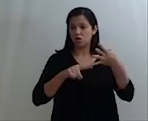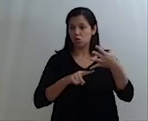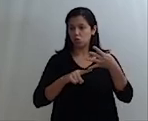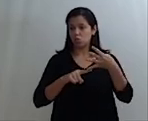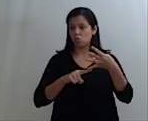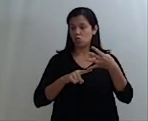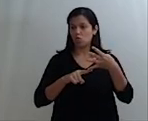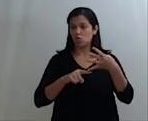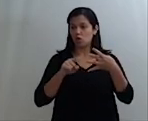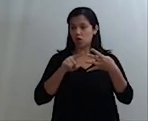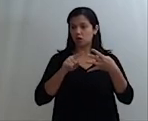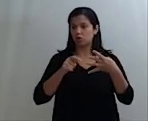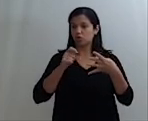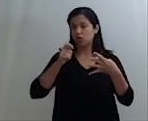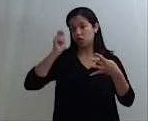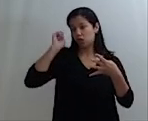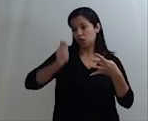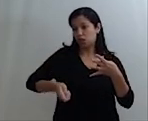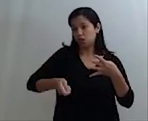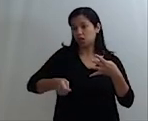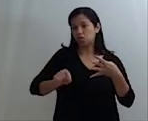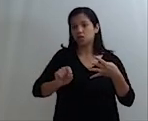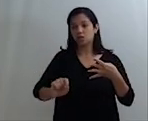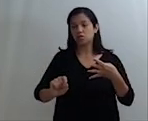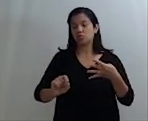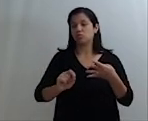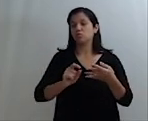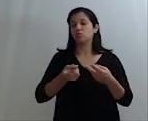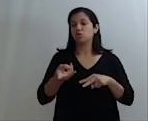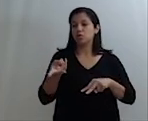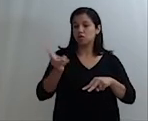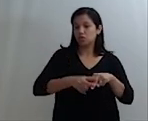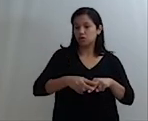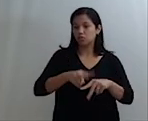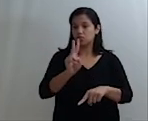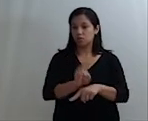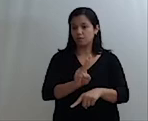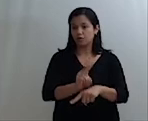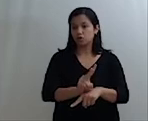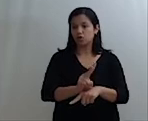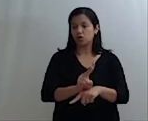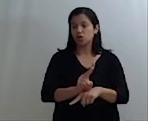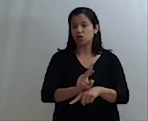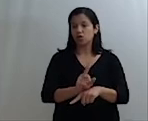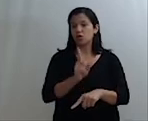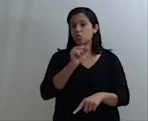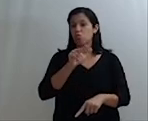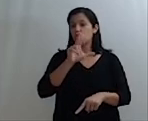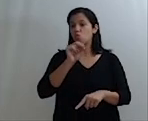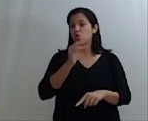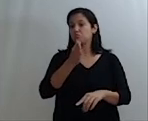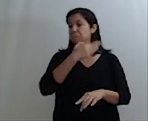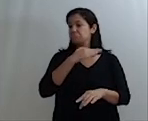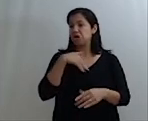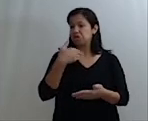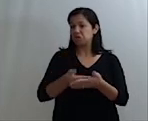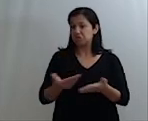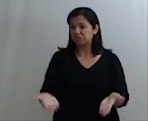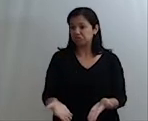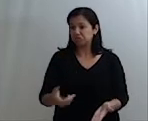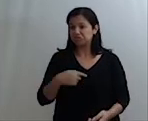a decretação da prisão preventiva lá atrás há mais de um ano não mais persistem e Como disse o ministro